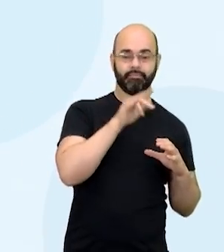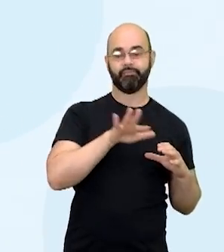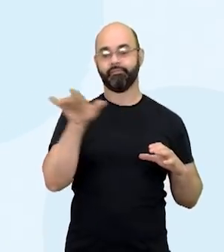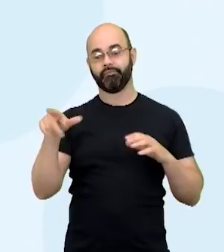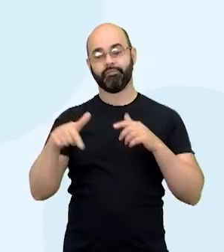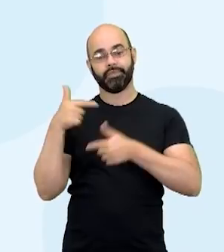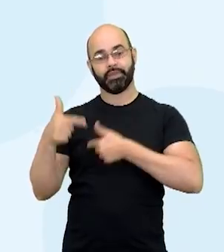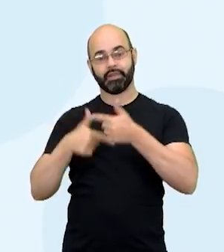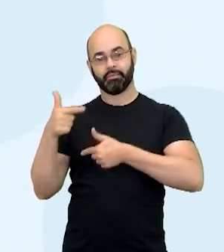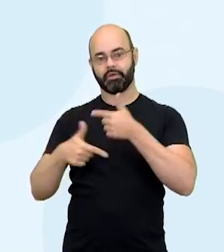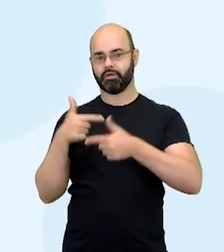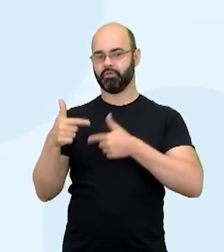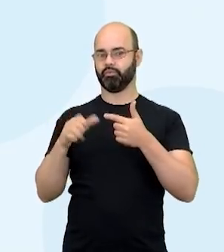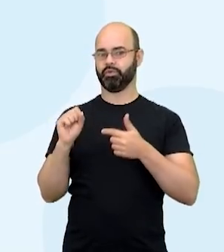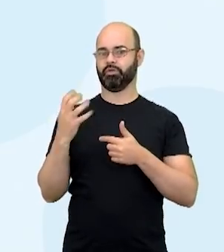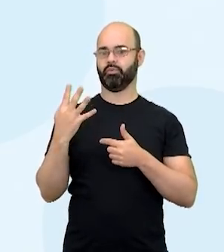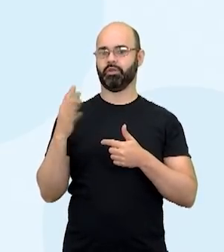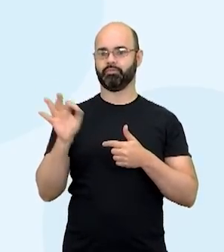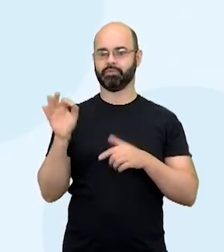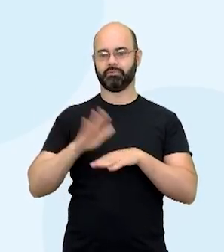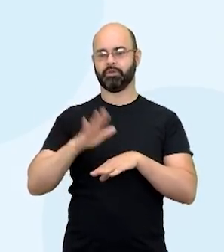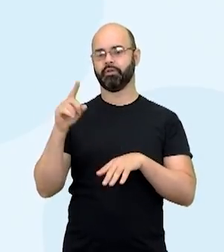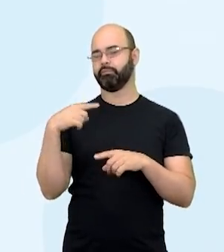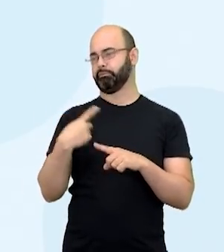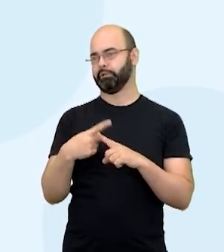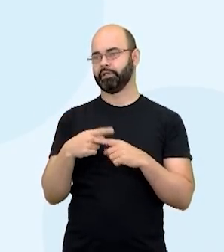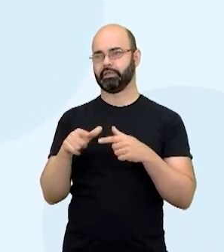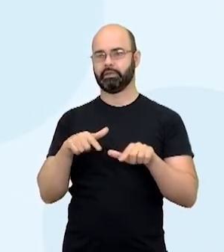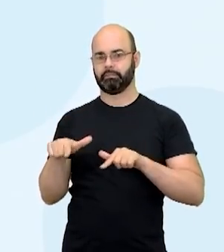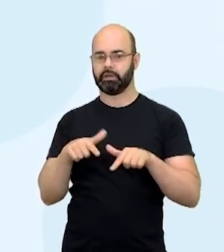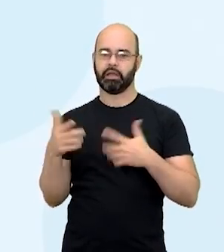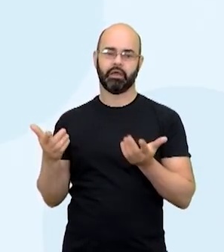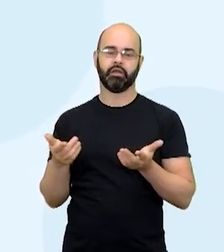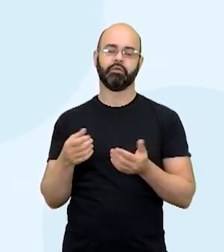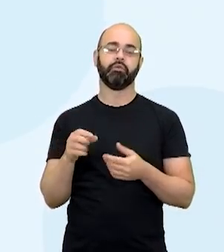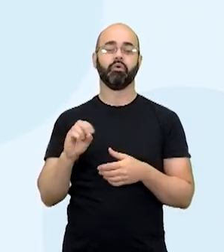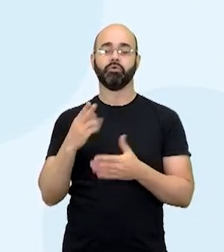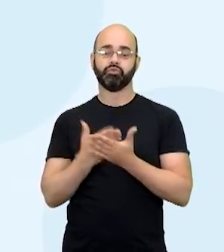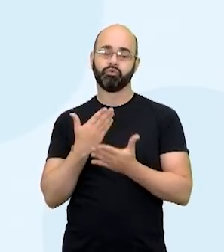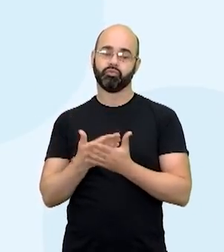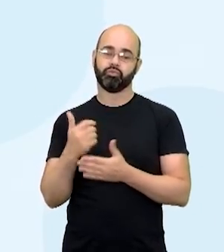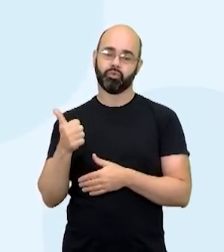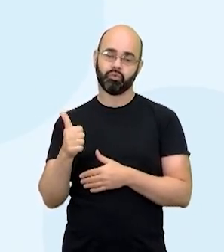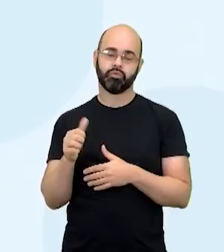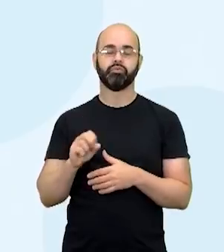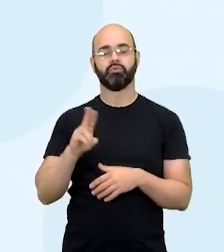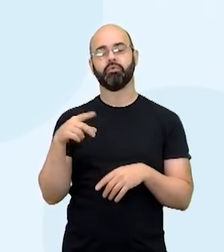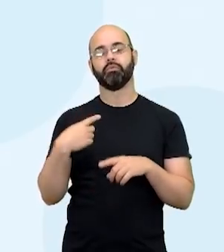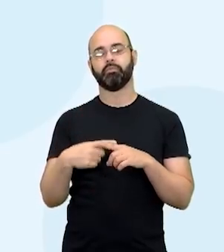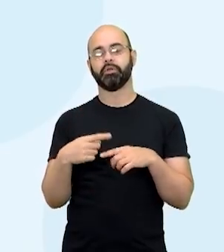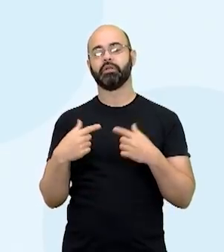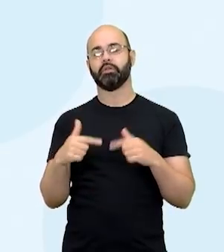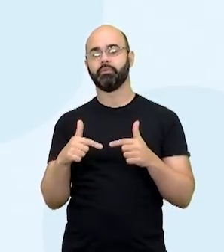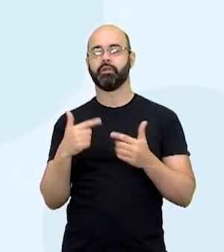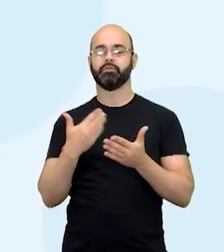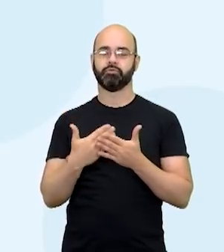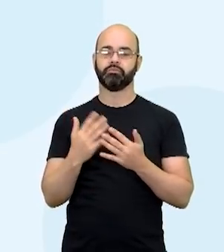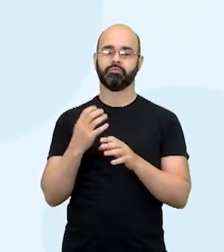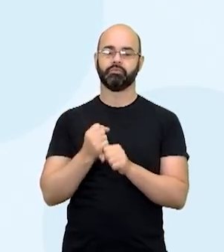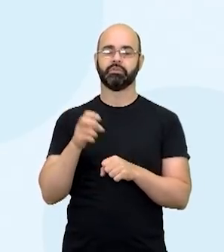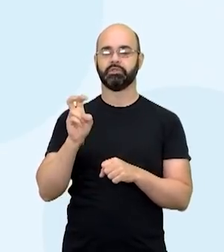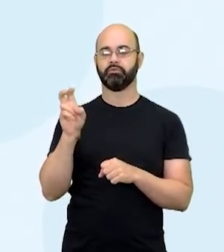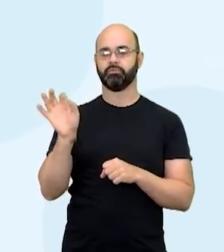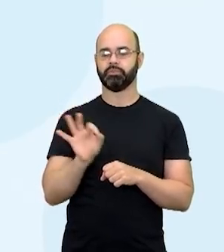mais de 84%, ou porque estudam, que é 11%, ou porque trabalham e estudam, que é em torno de